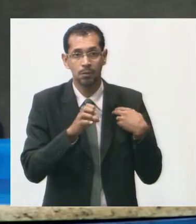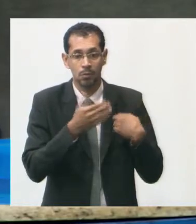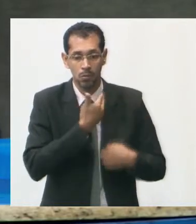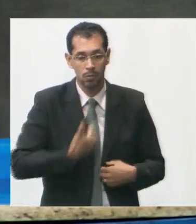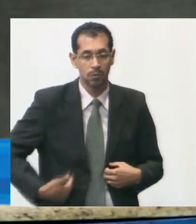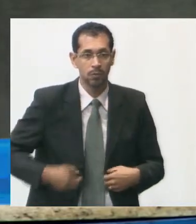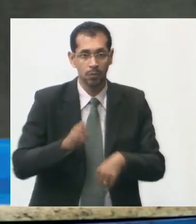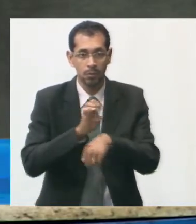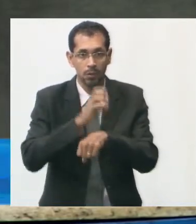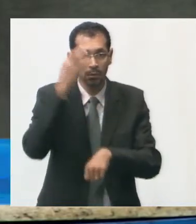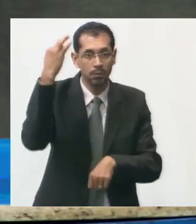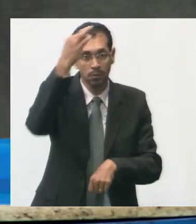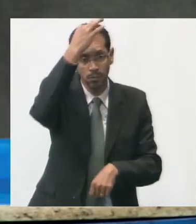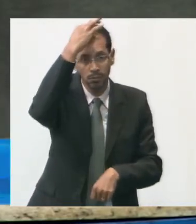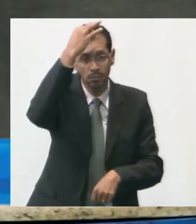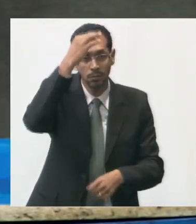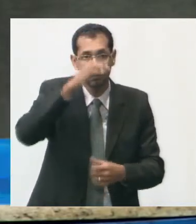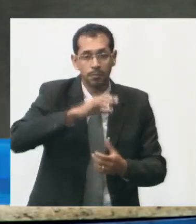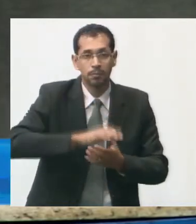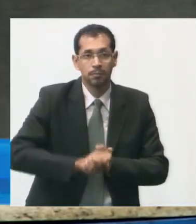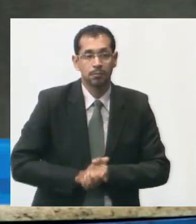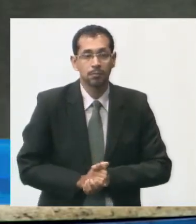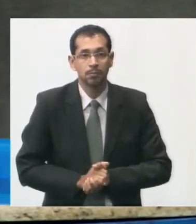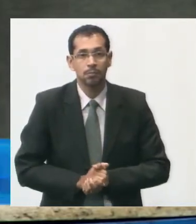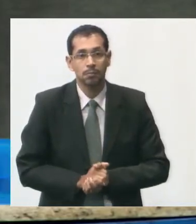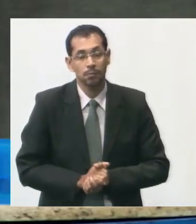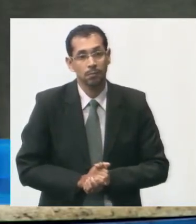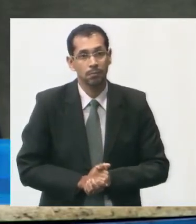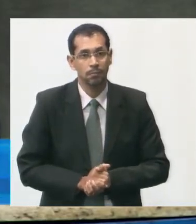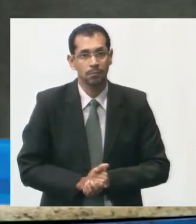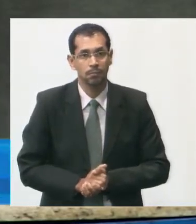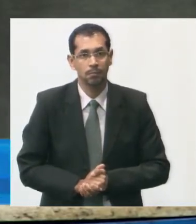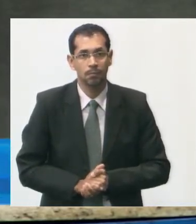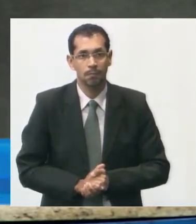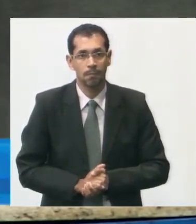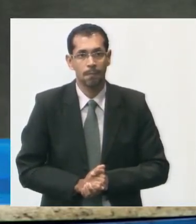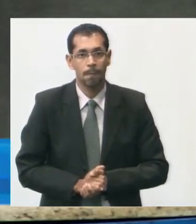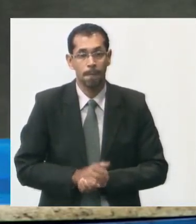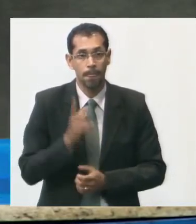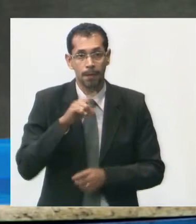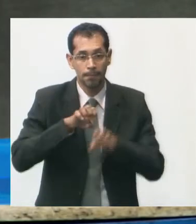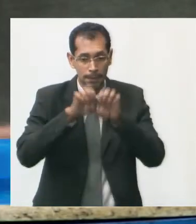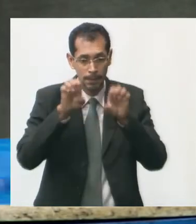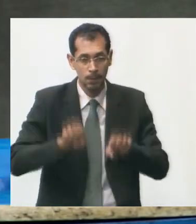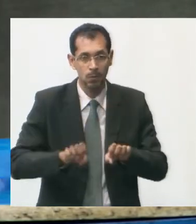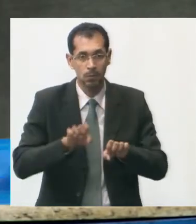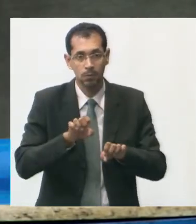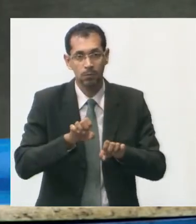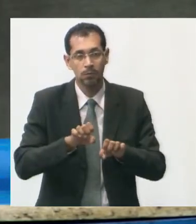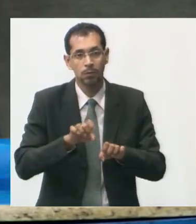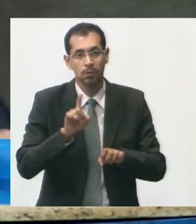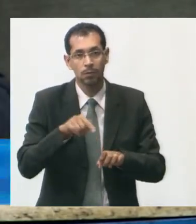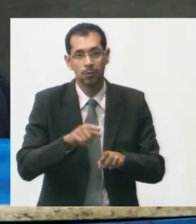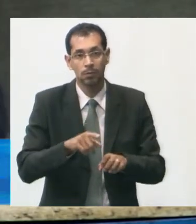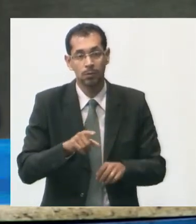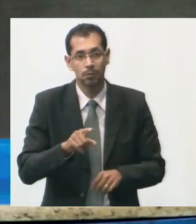à manutenção da parte estrutural de cima da ponte, o DENIT anunciou aí essas obras, né?